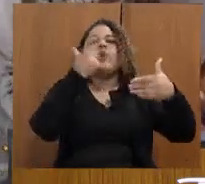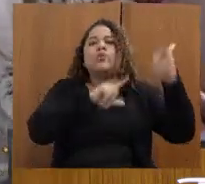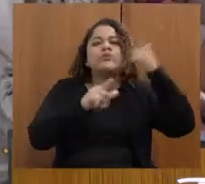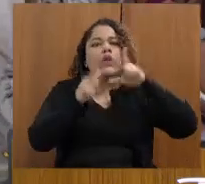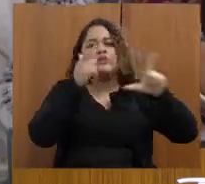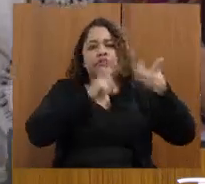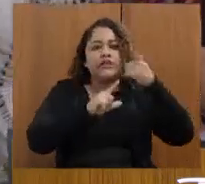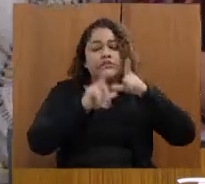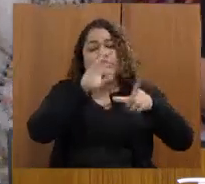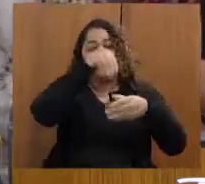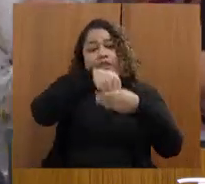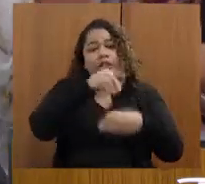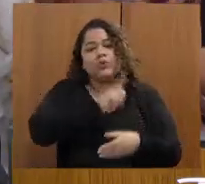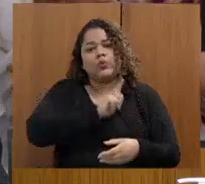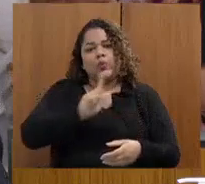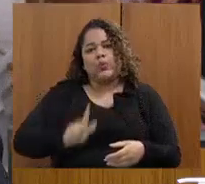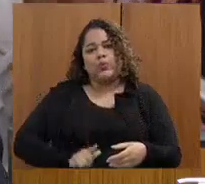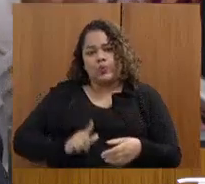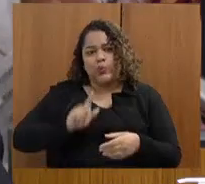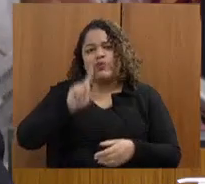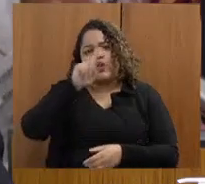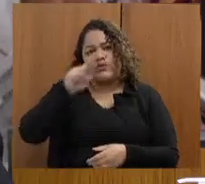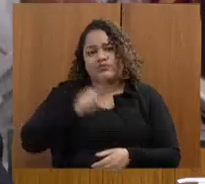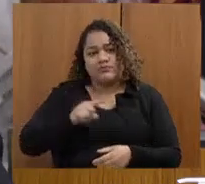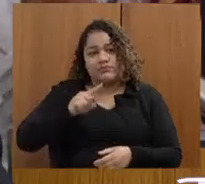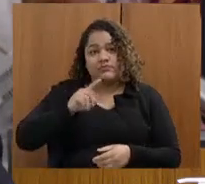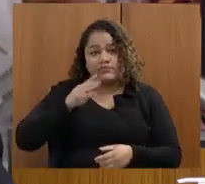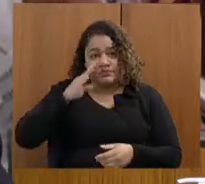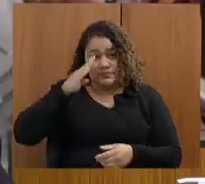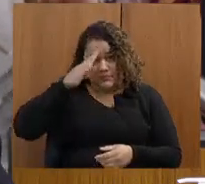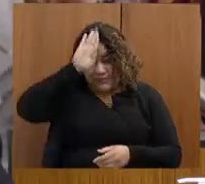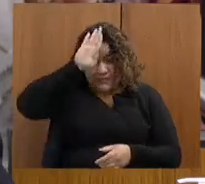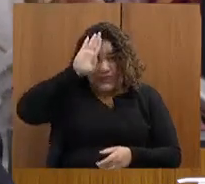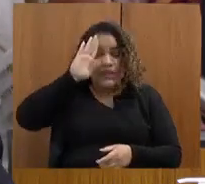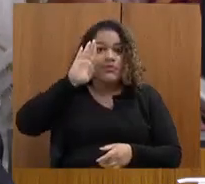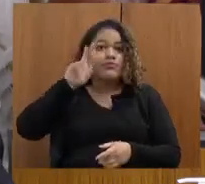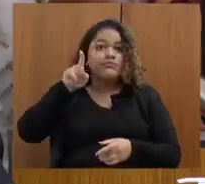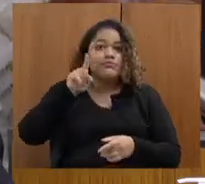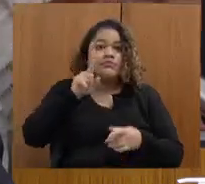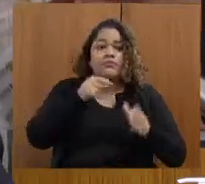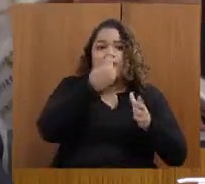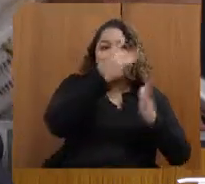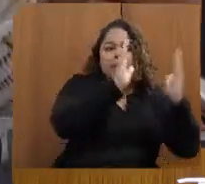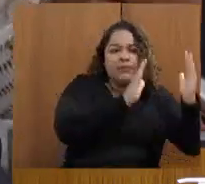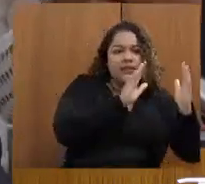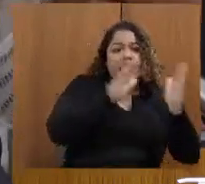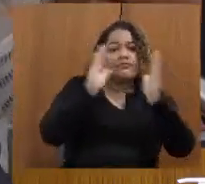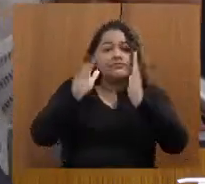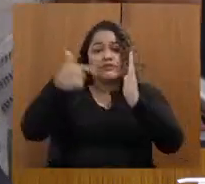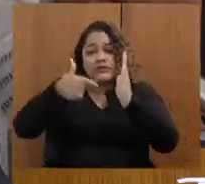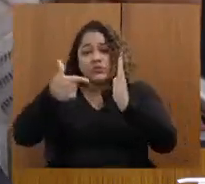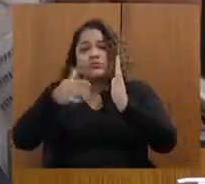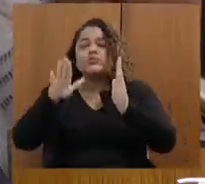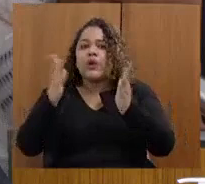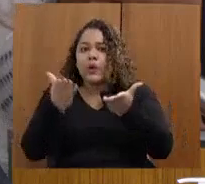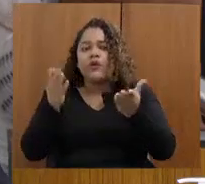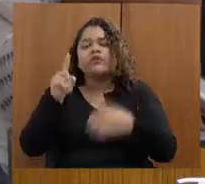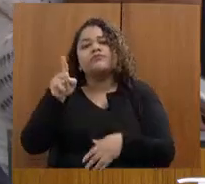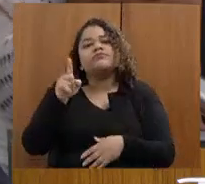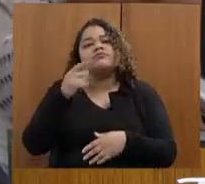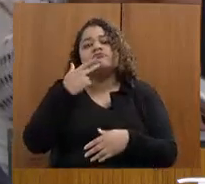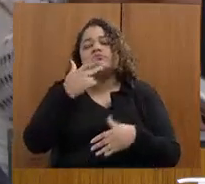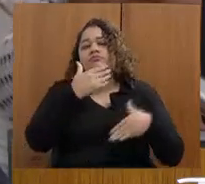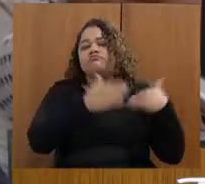Zema desde o seu primeiro mandato como neste mandato são assim avanços que não temos como realmente